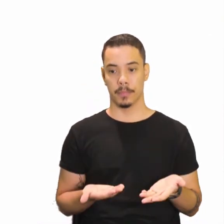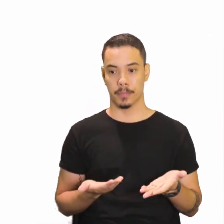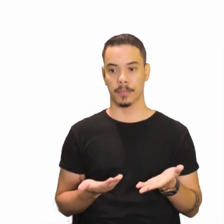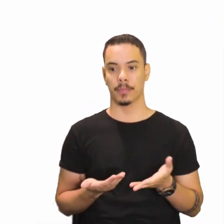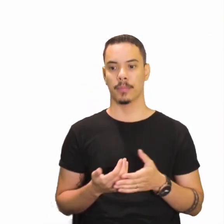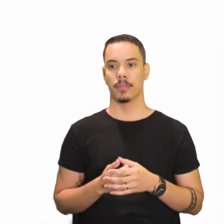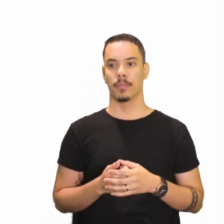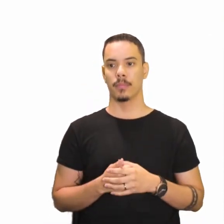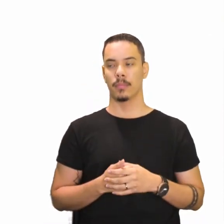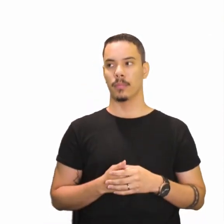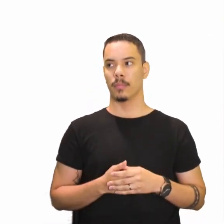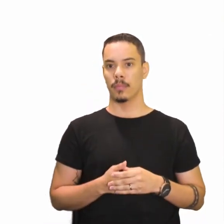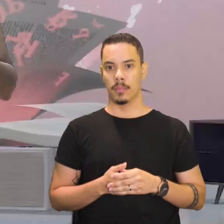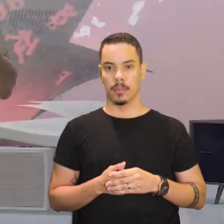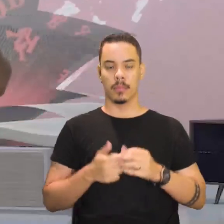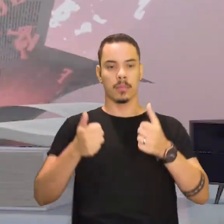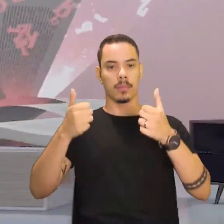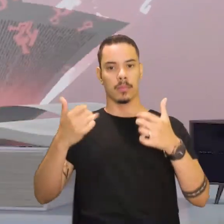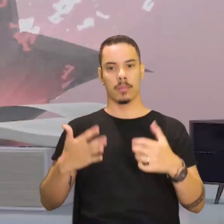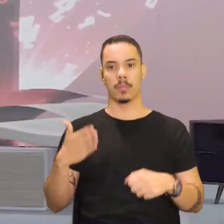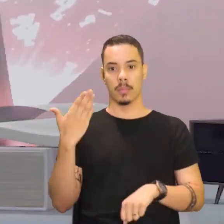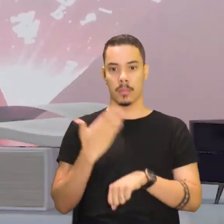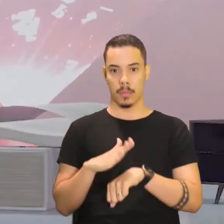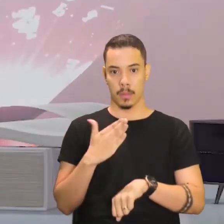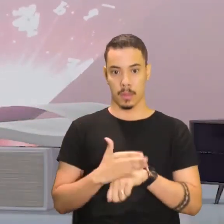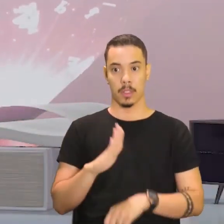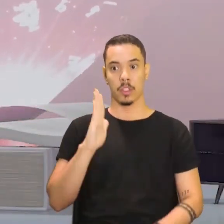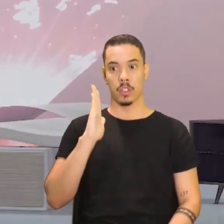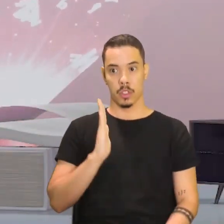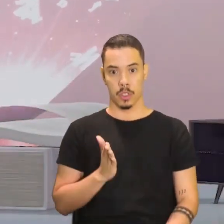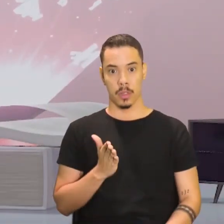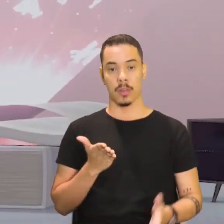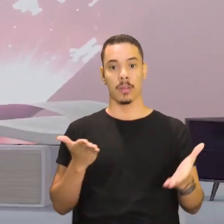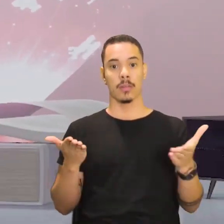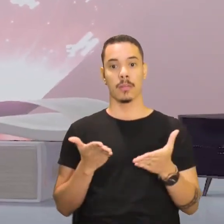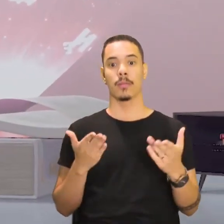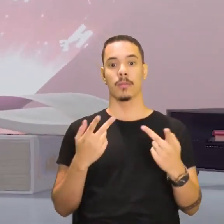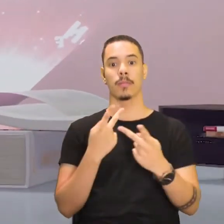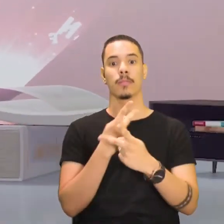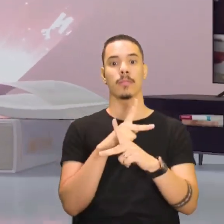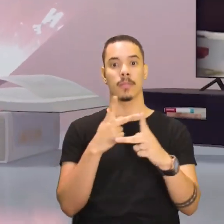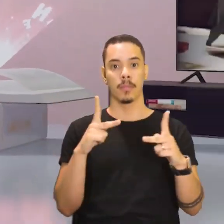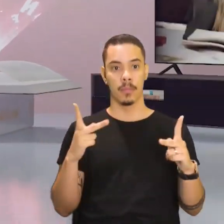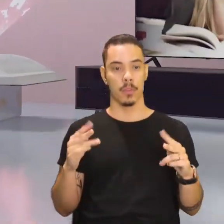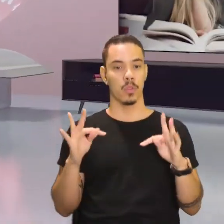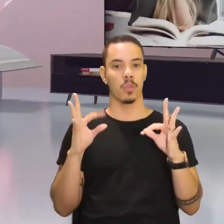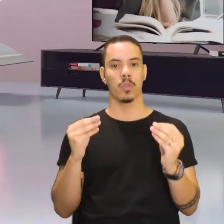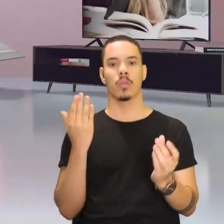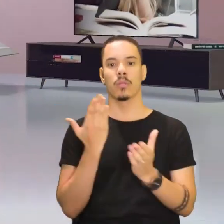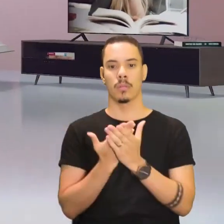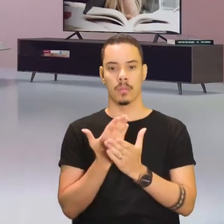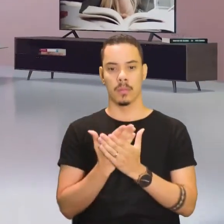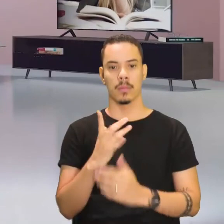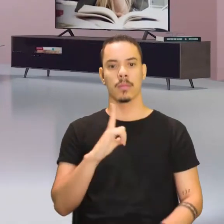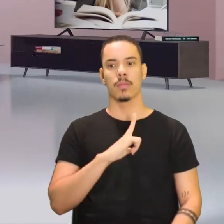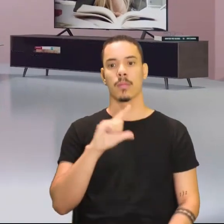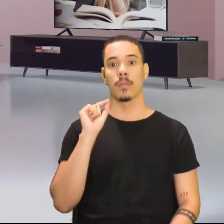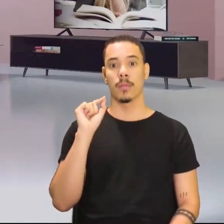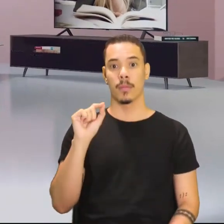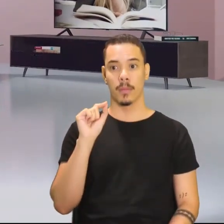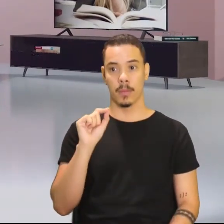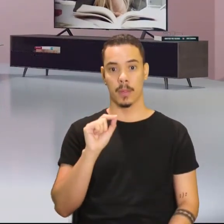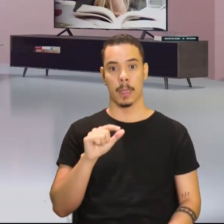a gente trabalhou na prática e agora, para vocês, em todas as aulas teremos o quê?